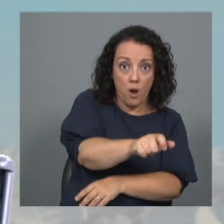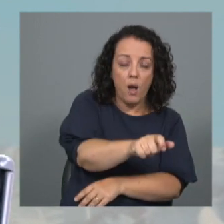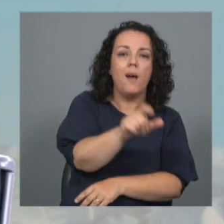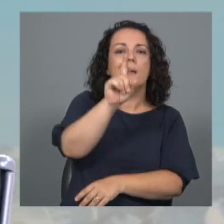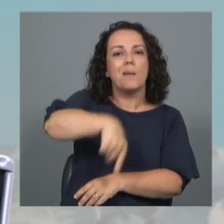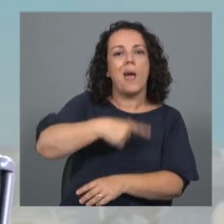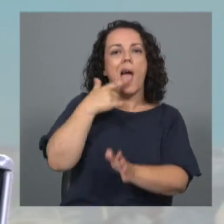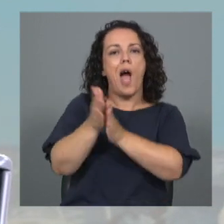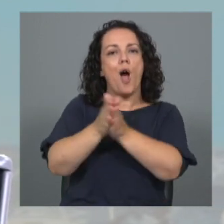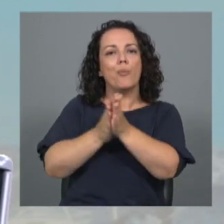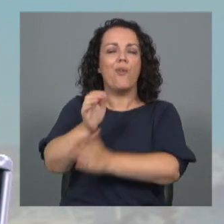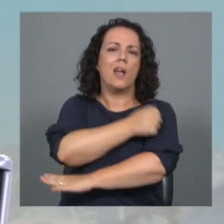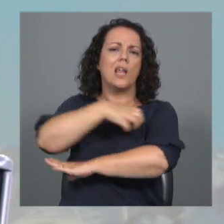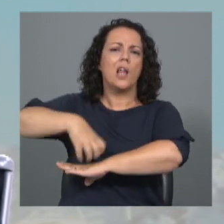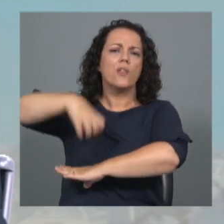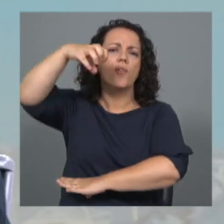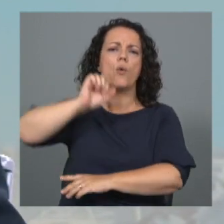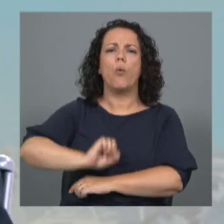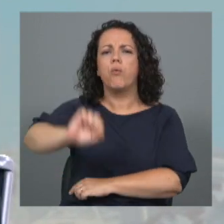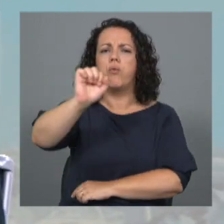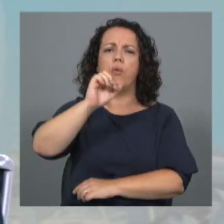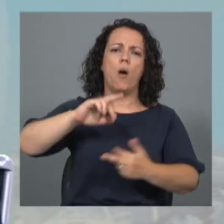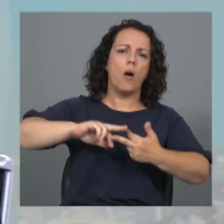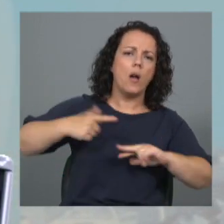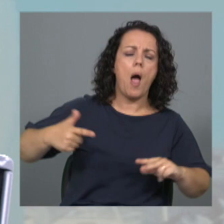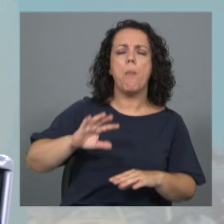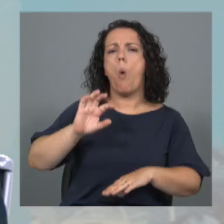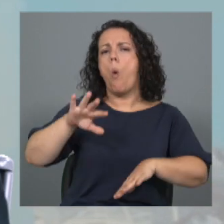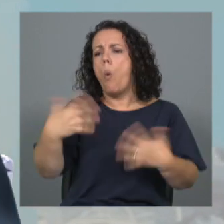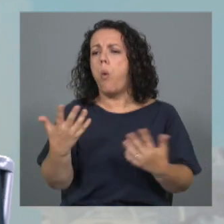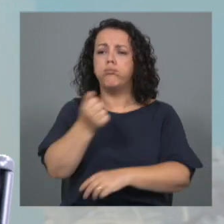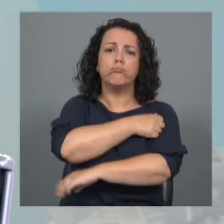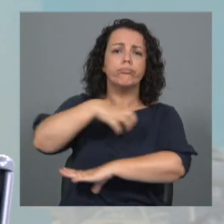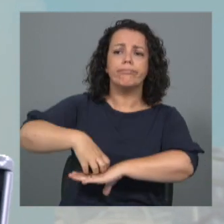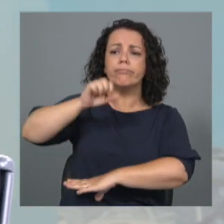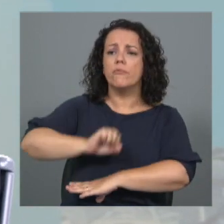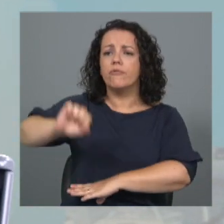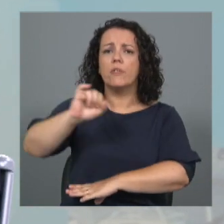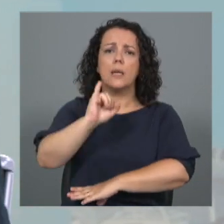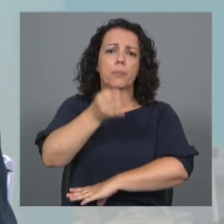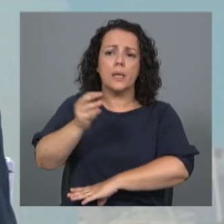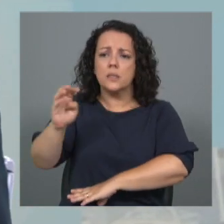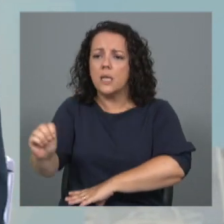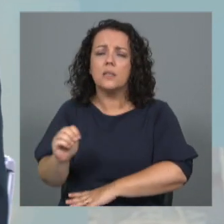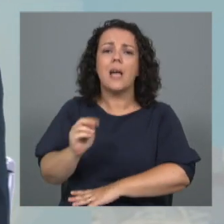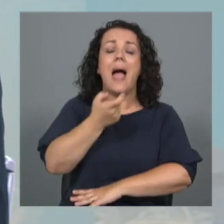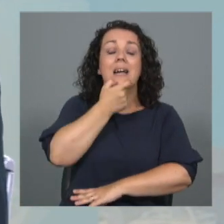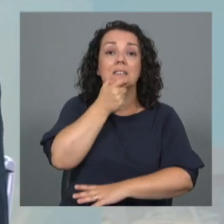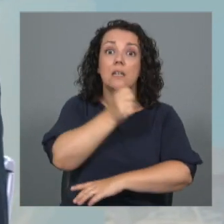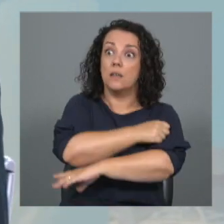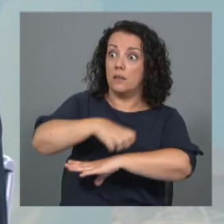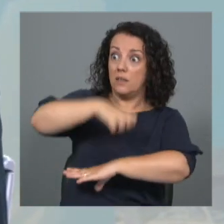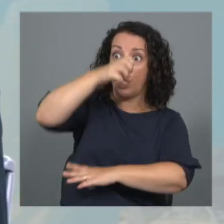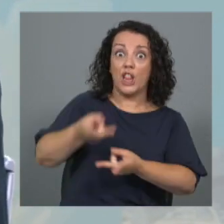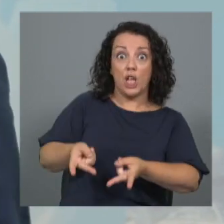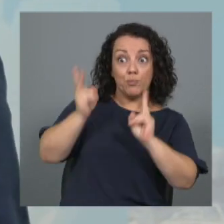rentabilizando edifícios, sejam das autarquias, sejam de IPSS, aqueles que estejam disponíveis e que sejam passíveis de ser